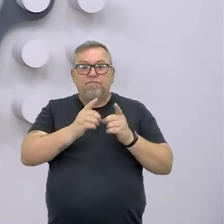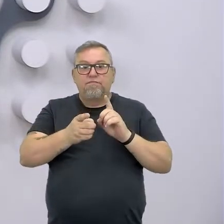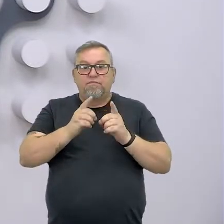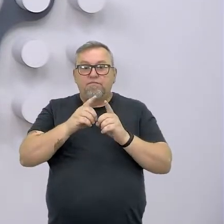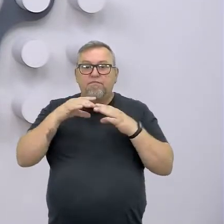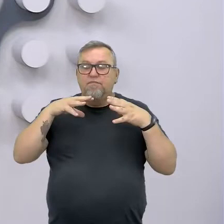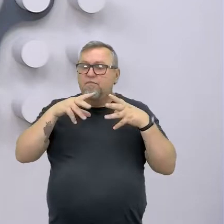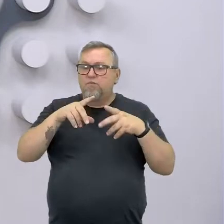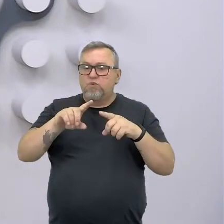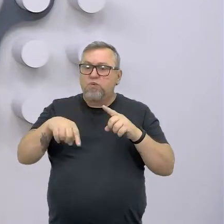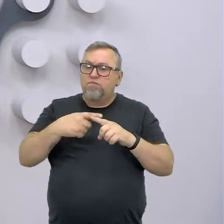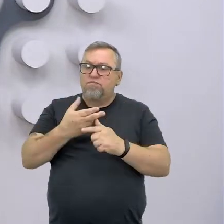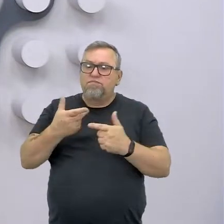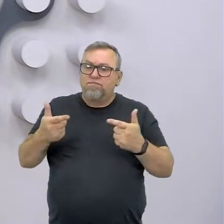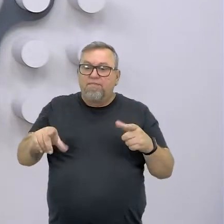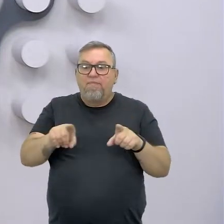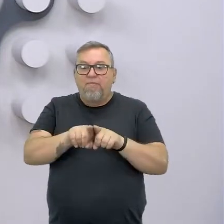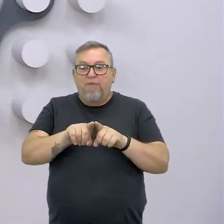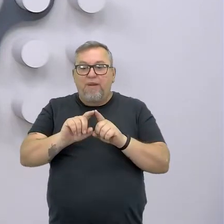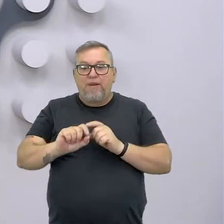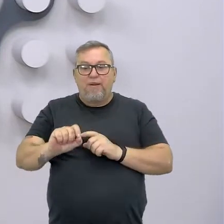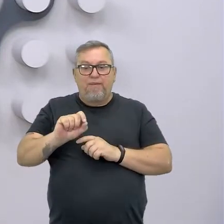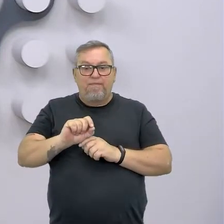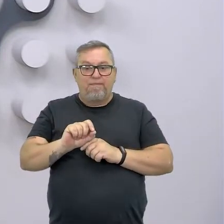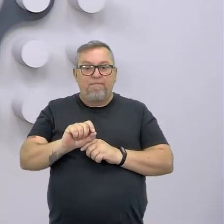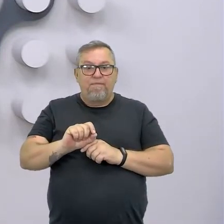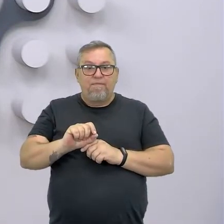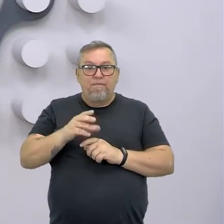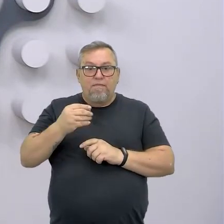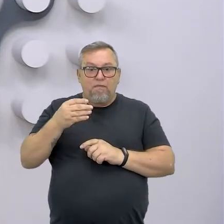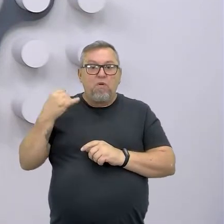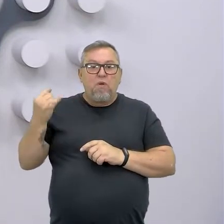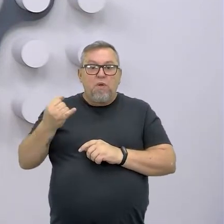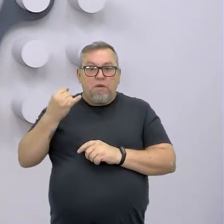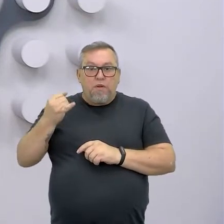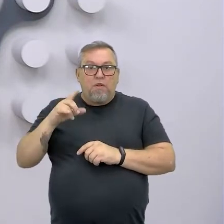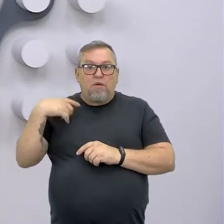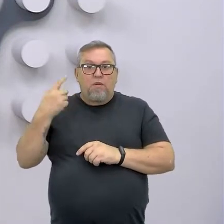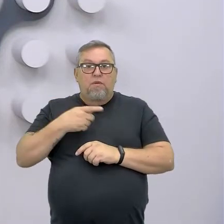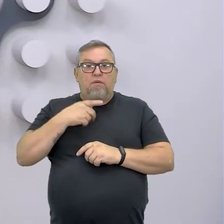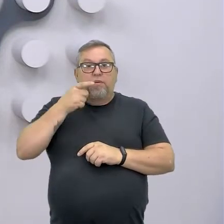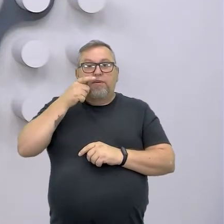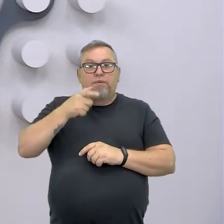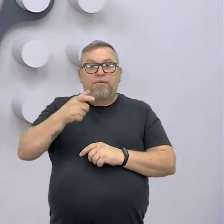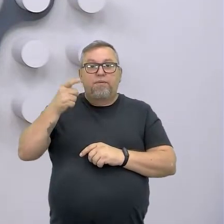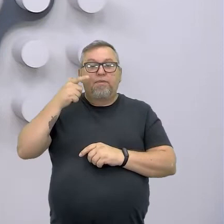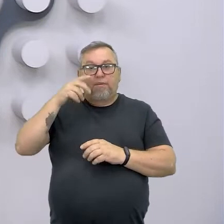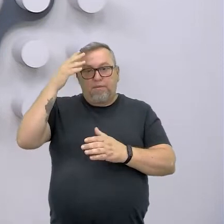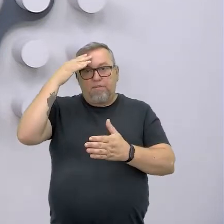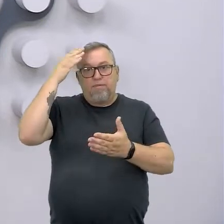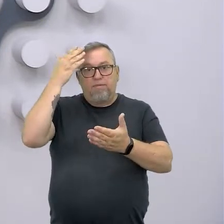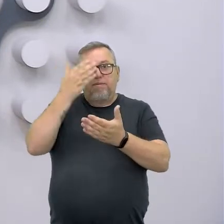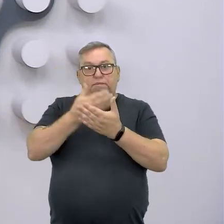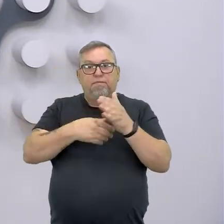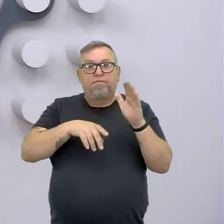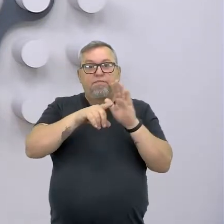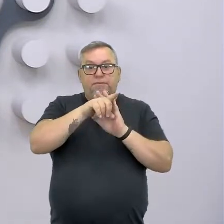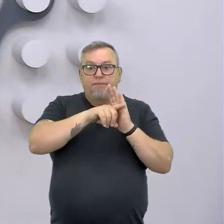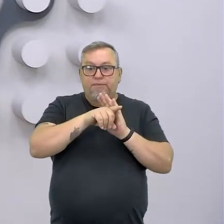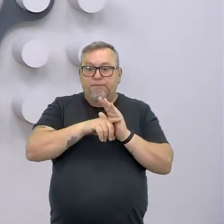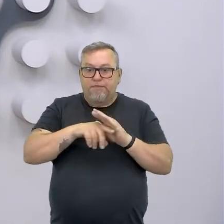dinâmica e tudo mais. Então, é muito importante a gente confiar nessas pesquisas